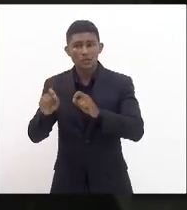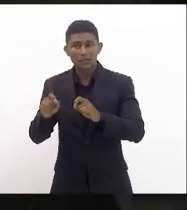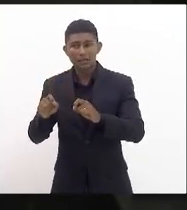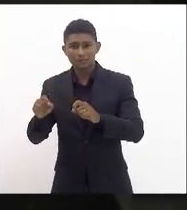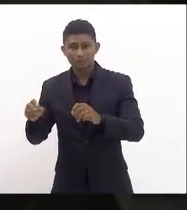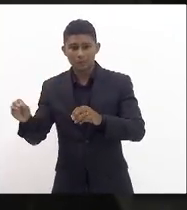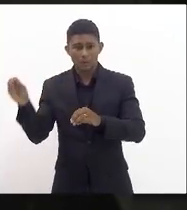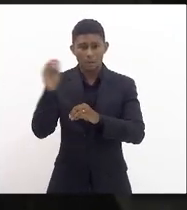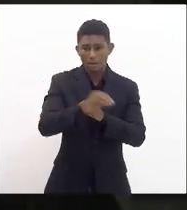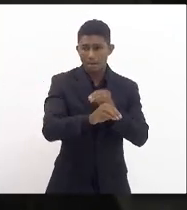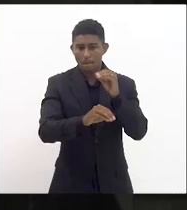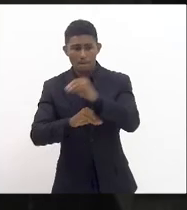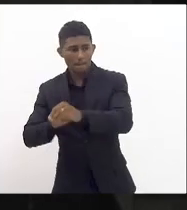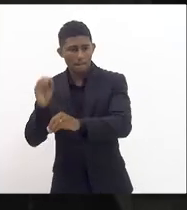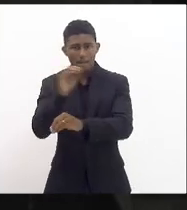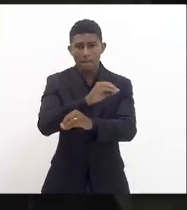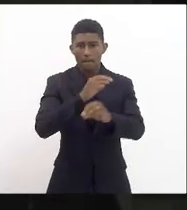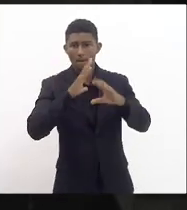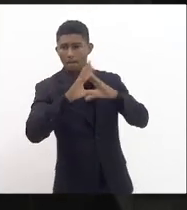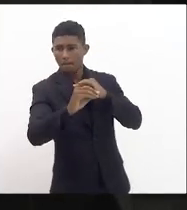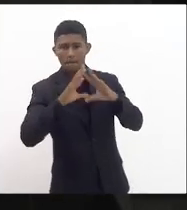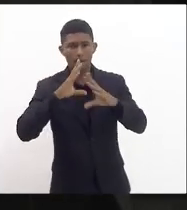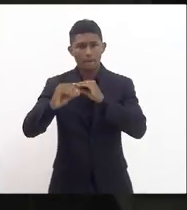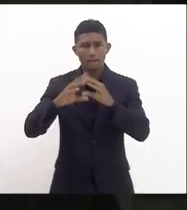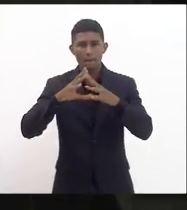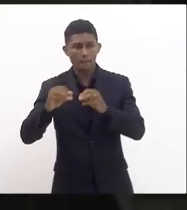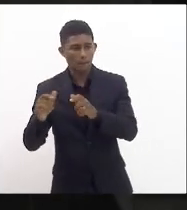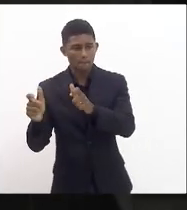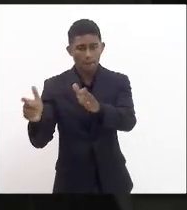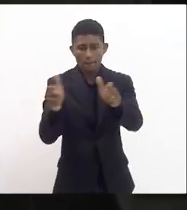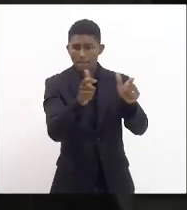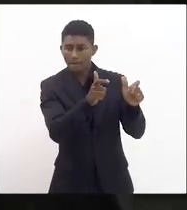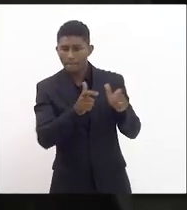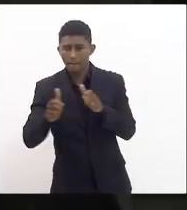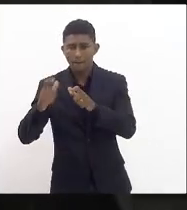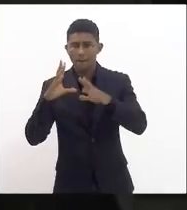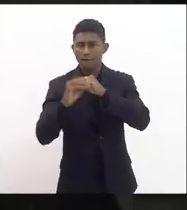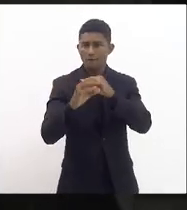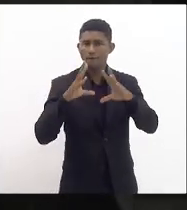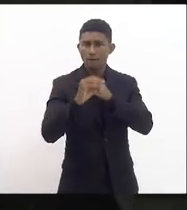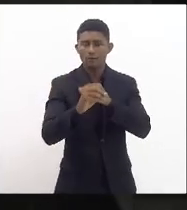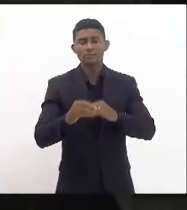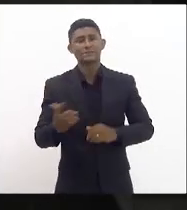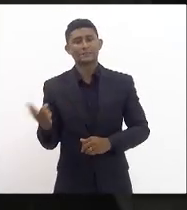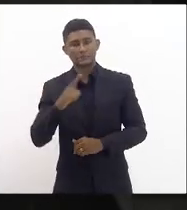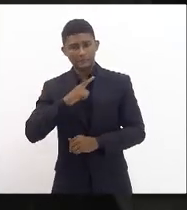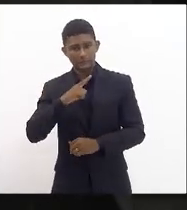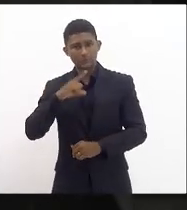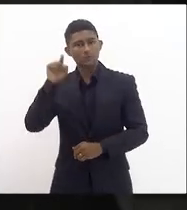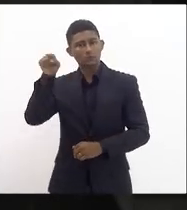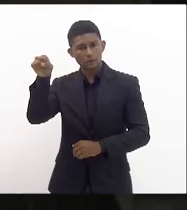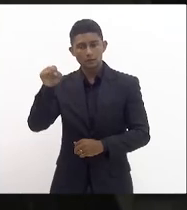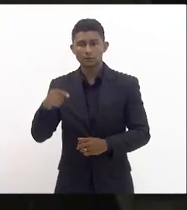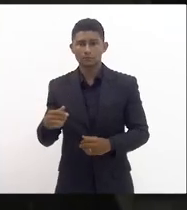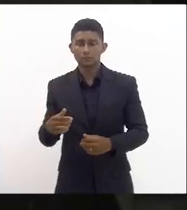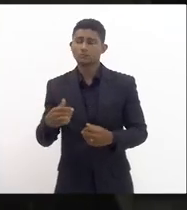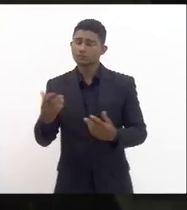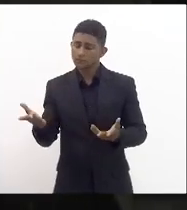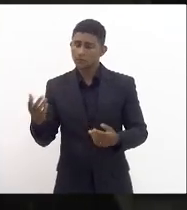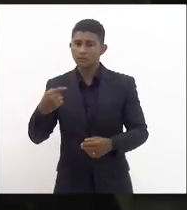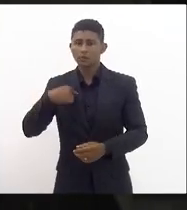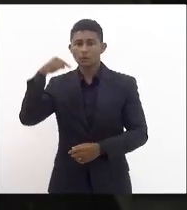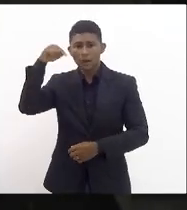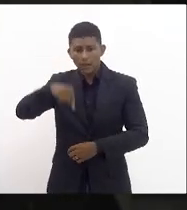internamente, fugindo de um local para o outro. Então, queria chamar a